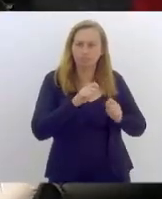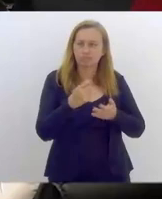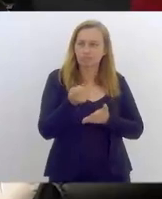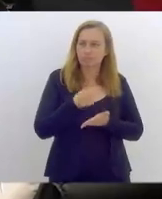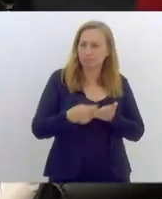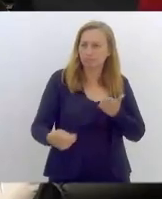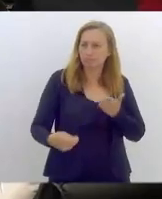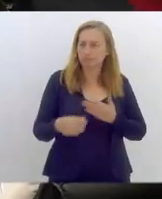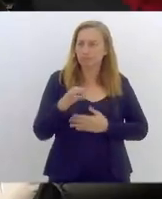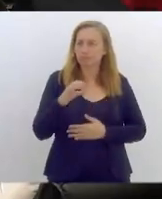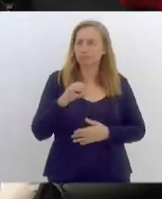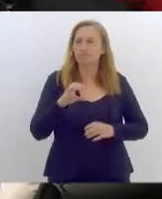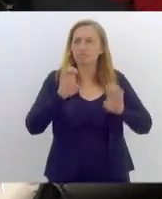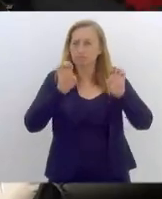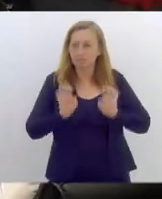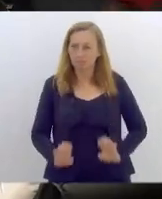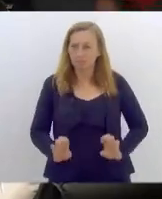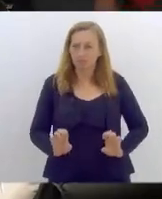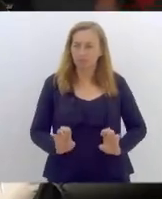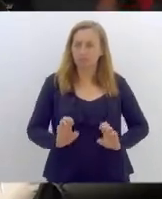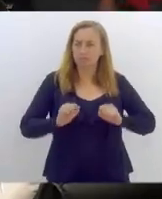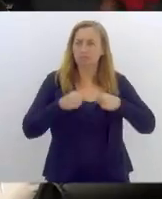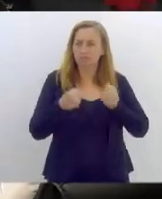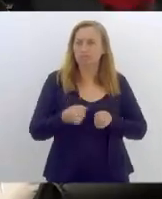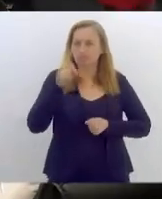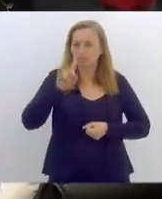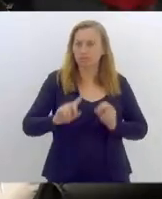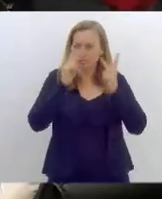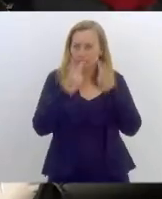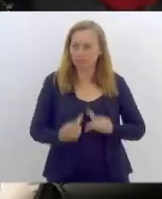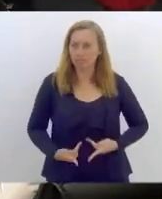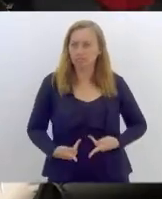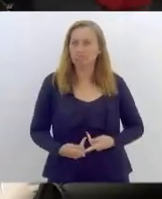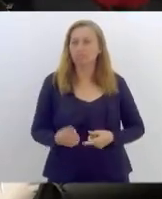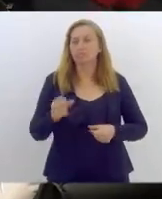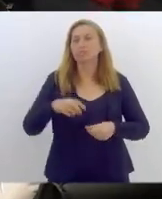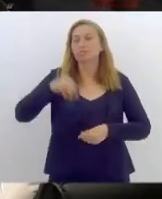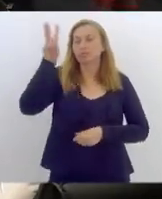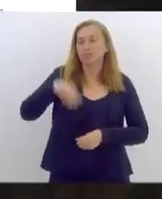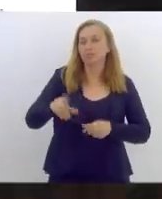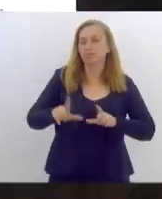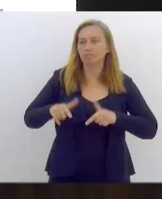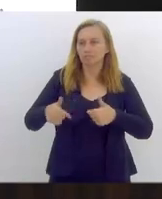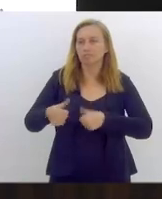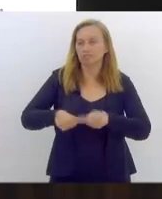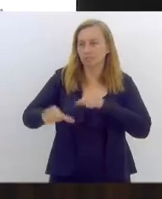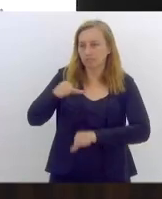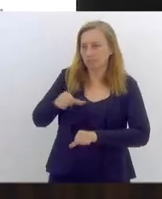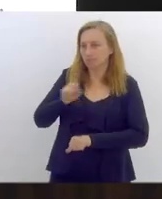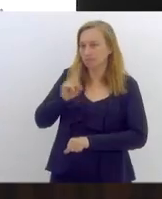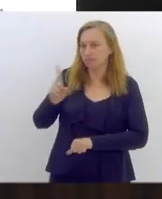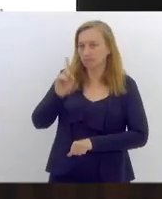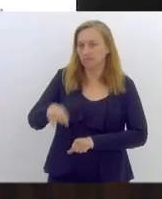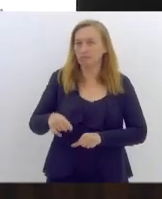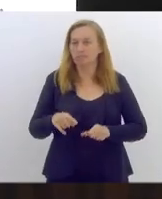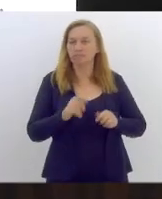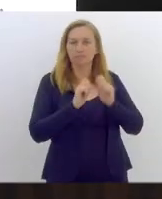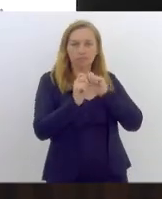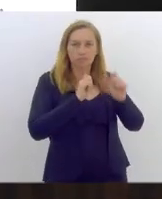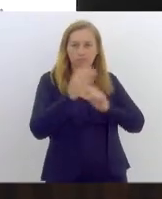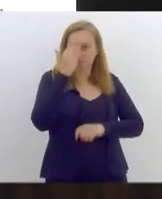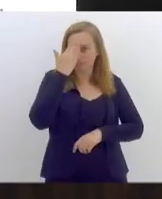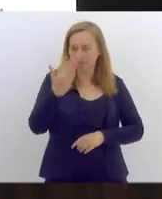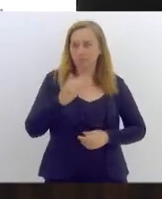no seu código de ética a defesa dos direitos humanos. Quem faz o contrário disso não está fazendo jornalismo. Muito obrigada, Rafael